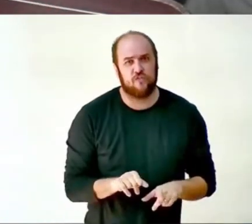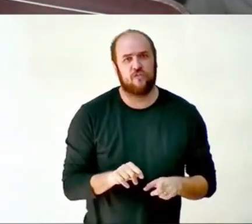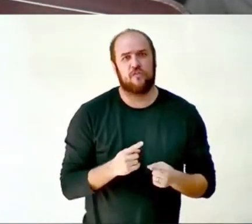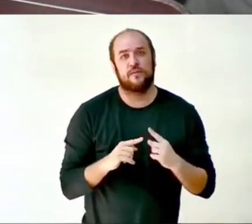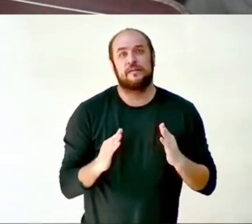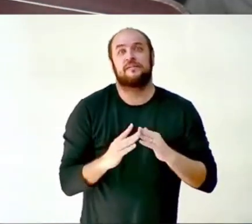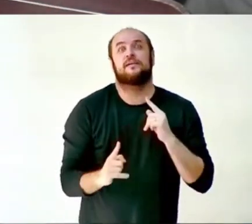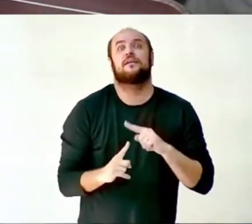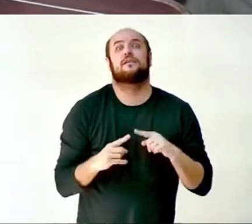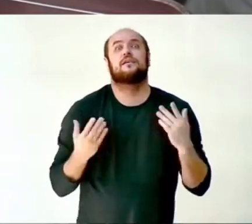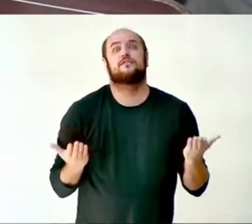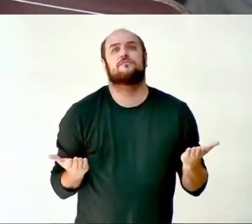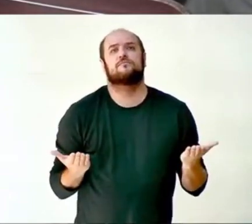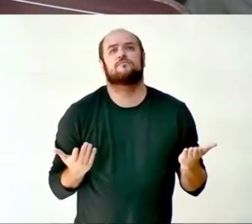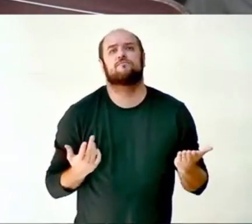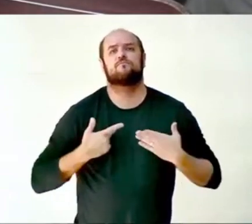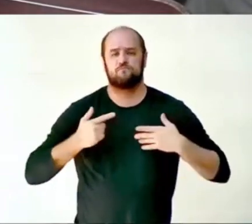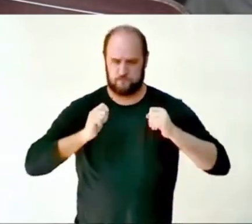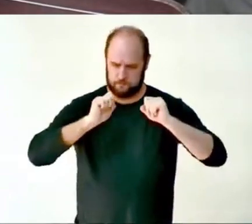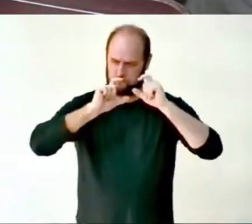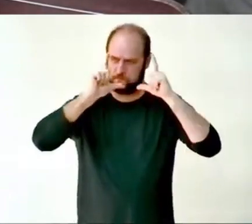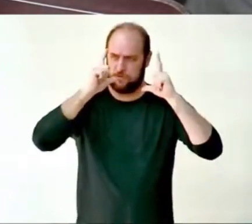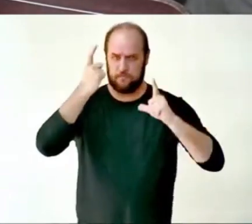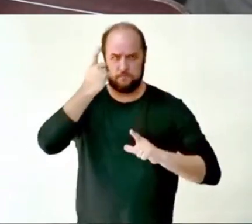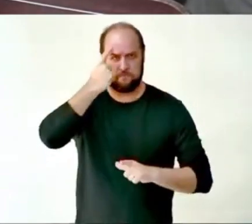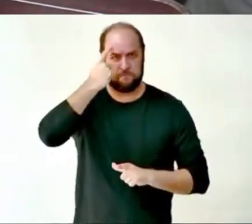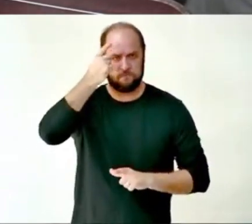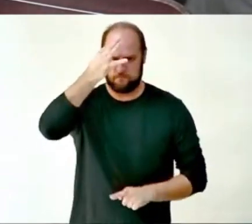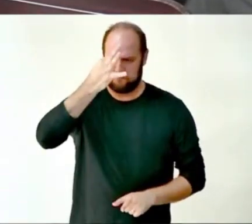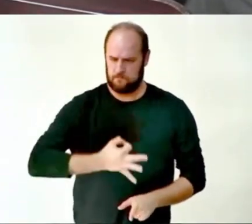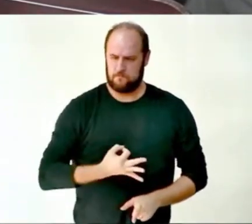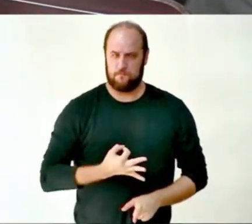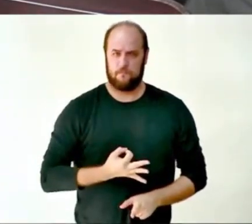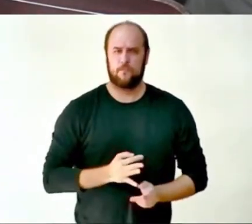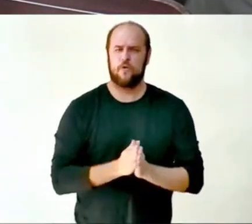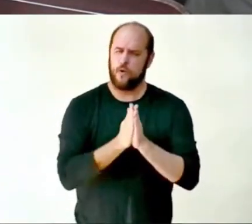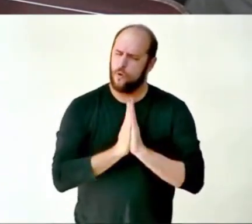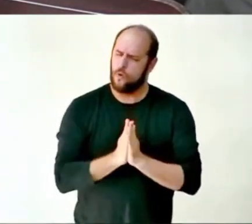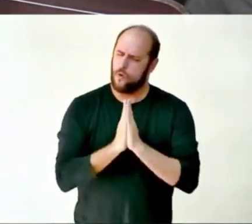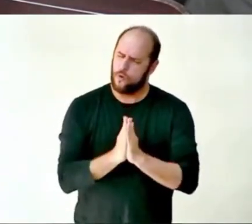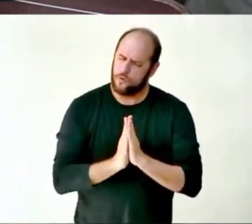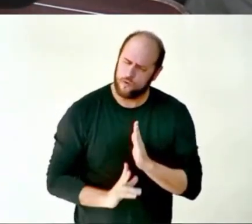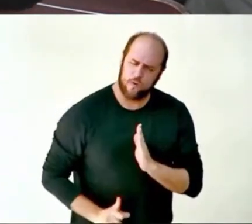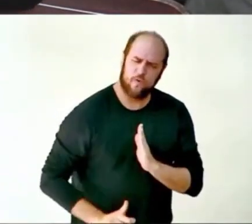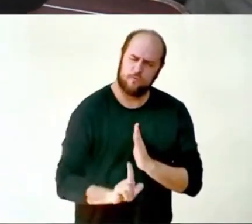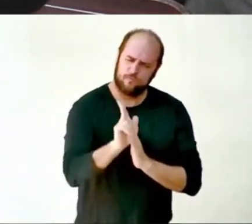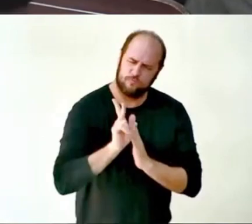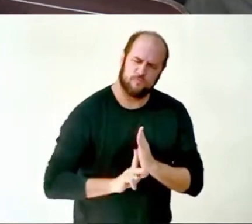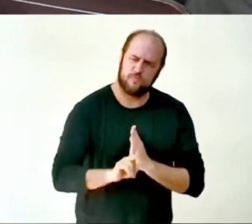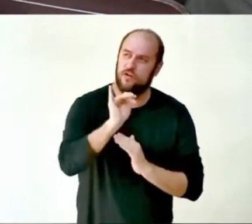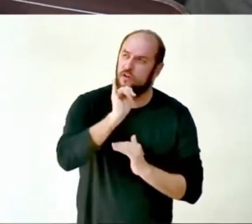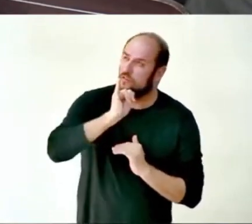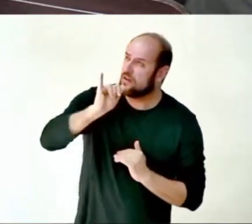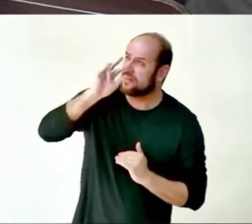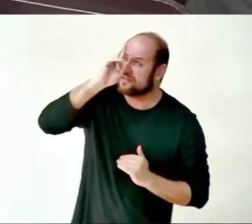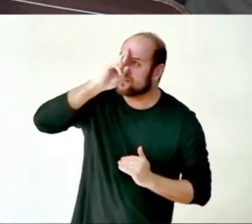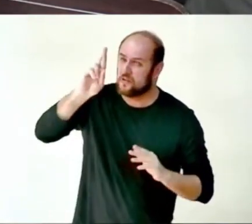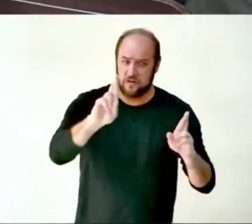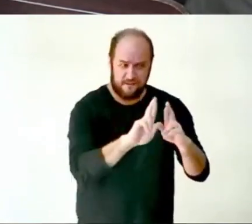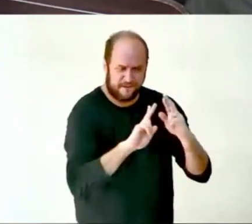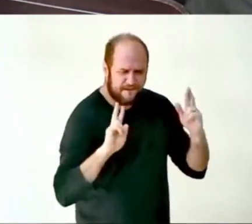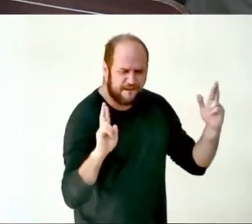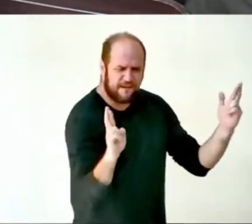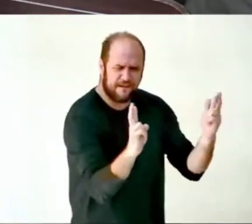igreja? Sóbria, com as suas orações, dizendo, Senhor, esse é o teu reino. Senhor, o Senhor